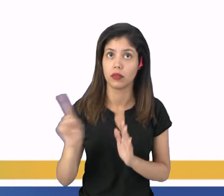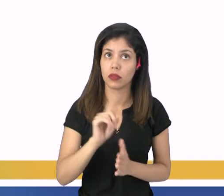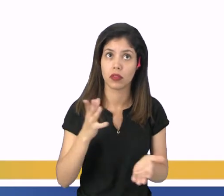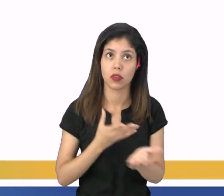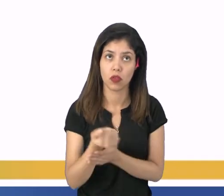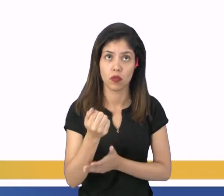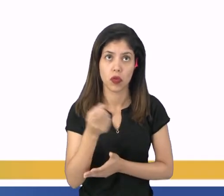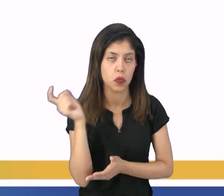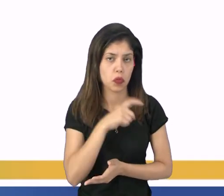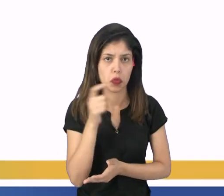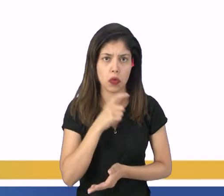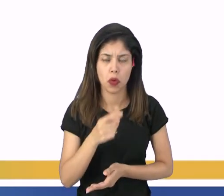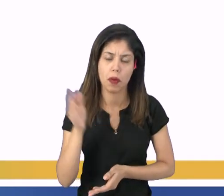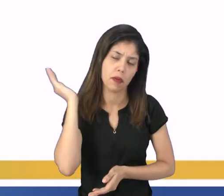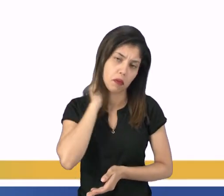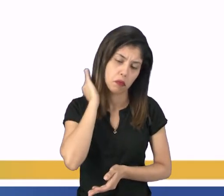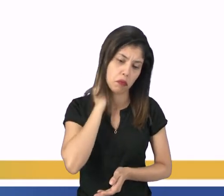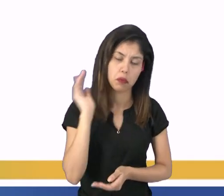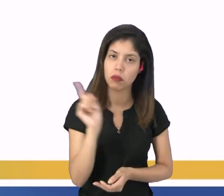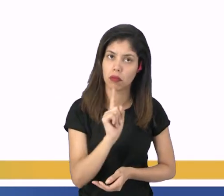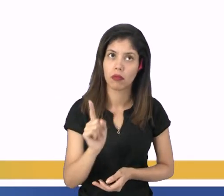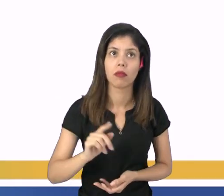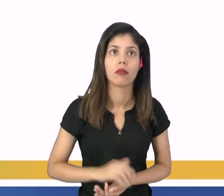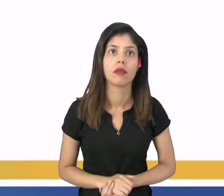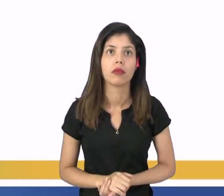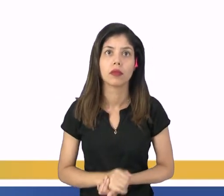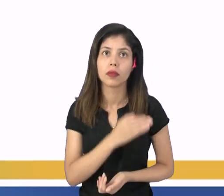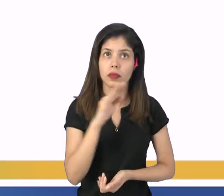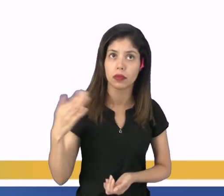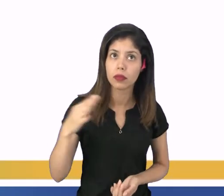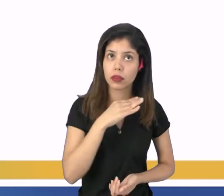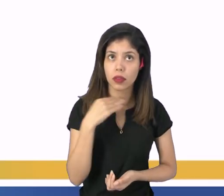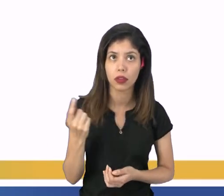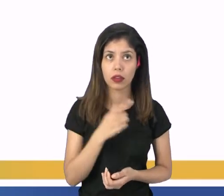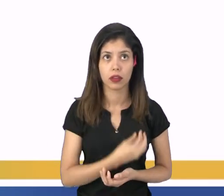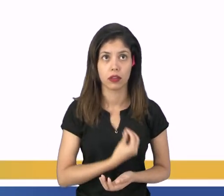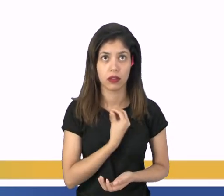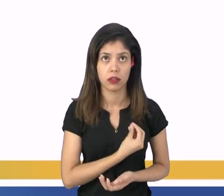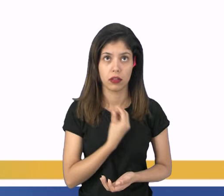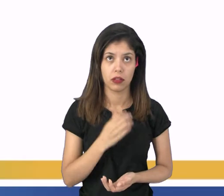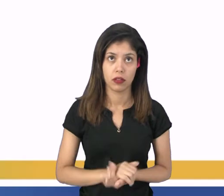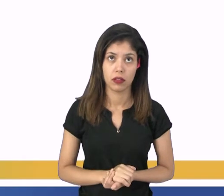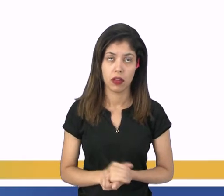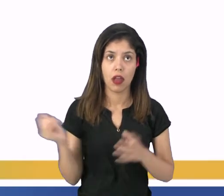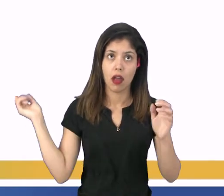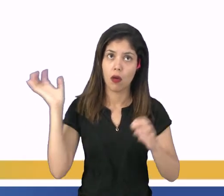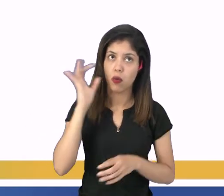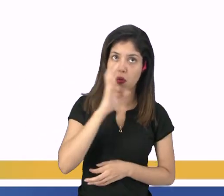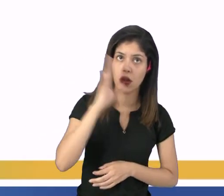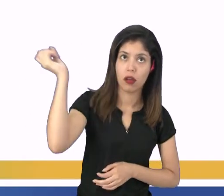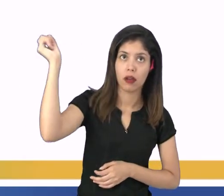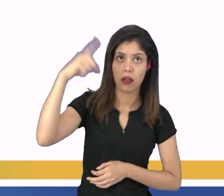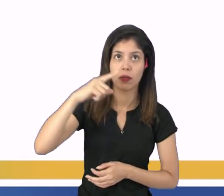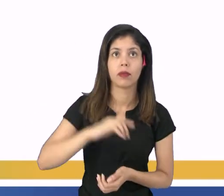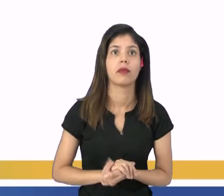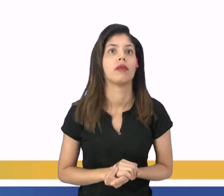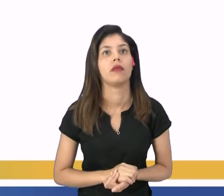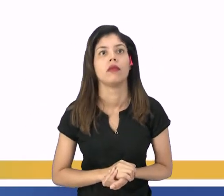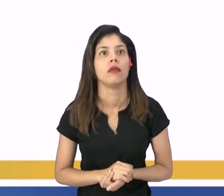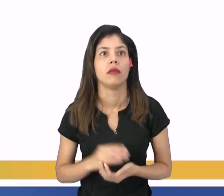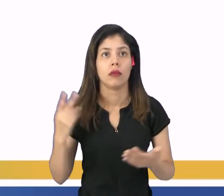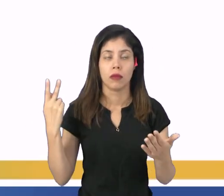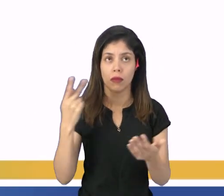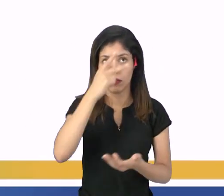não minta e não seja preguiçoso, quando morressem, eles iriam, né, viver ao calor do sol, enquanto